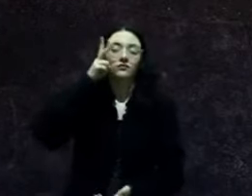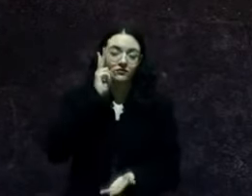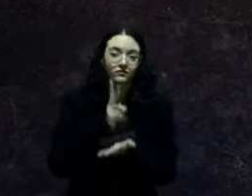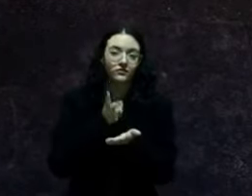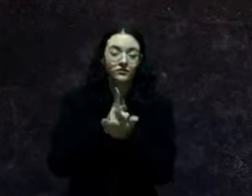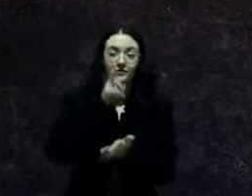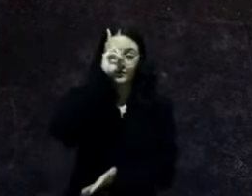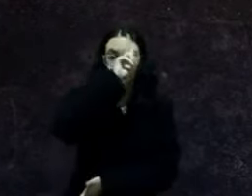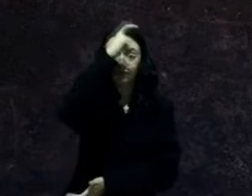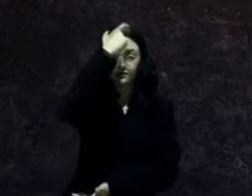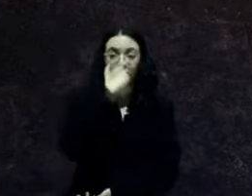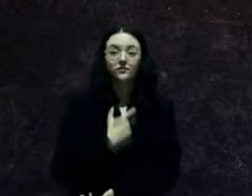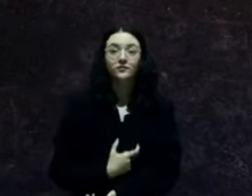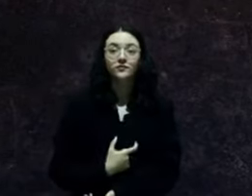de mim.